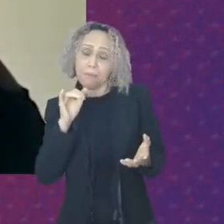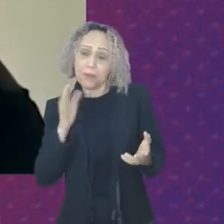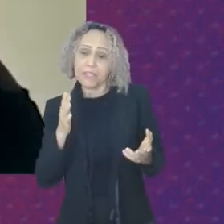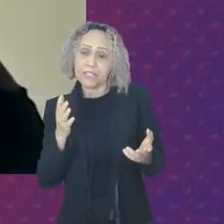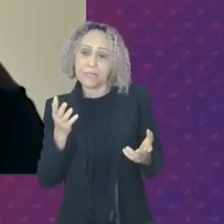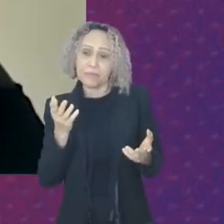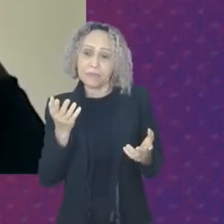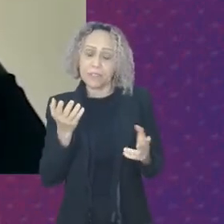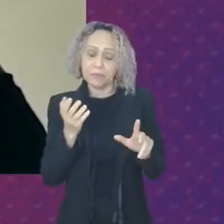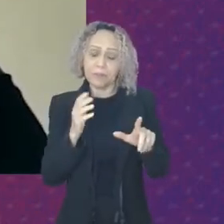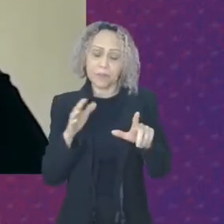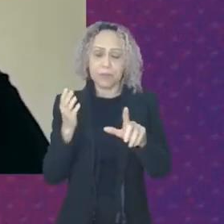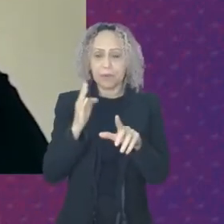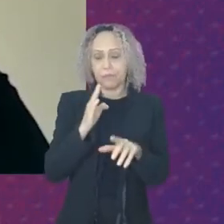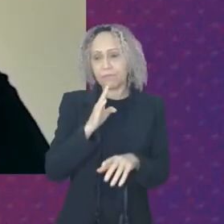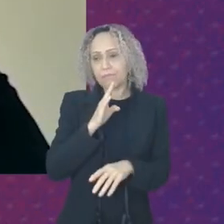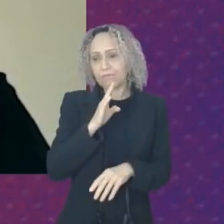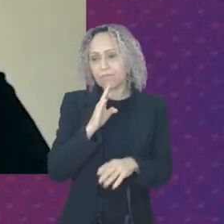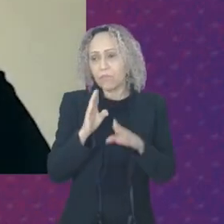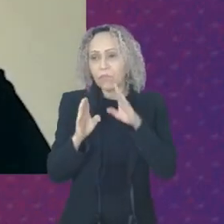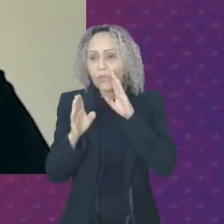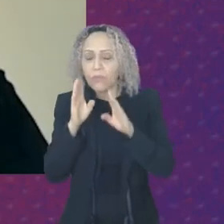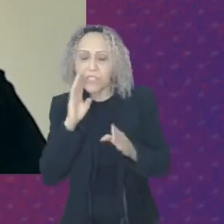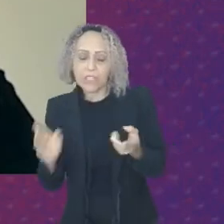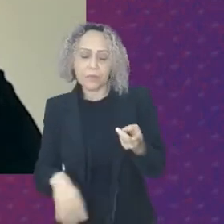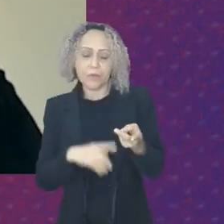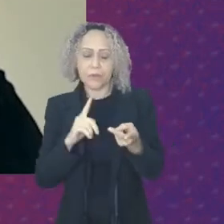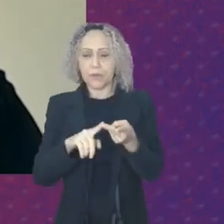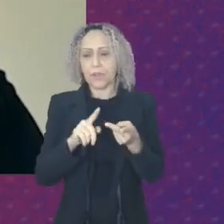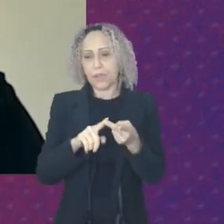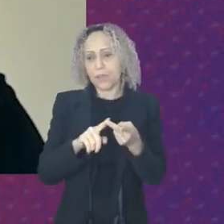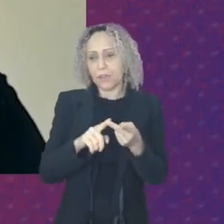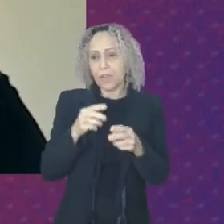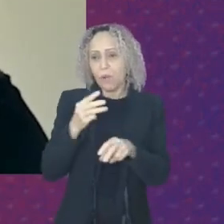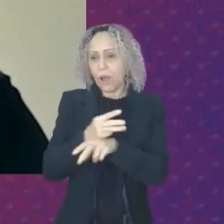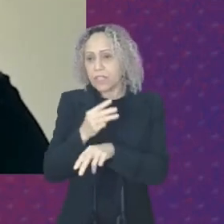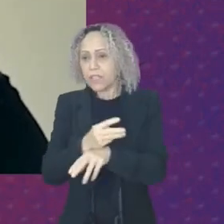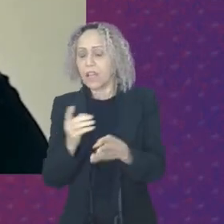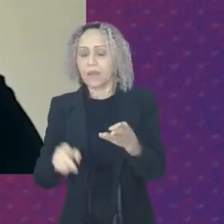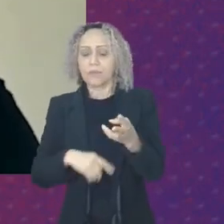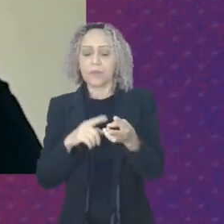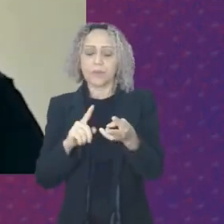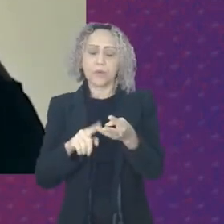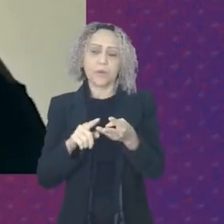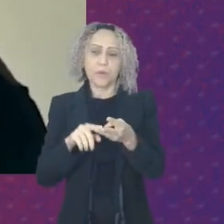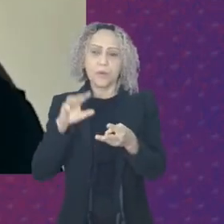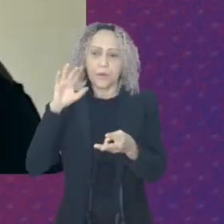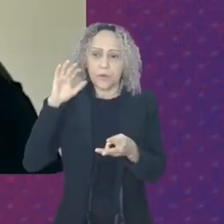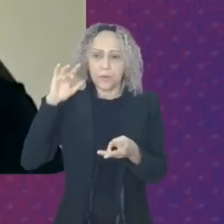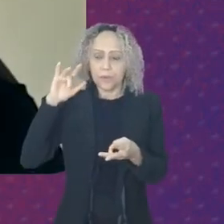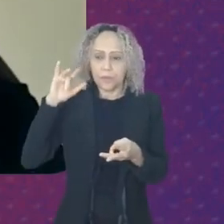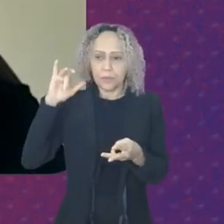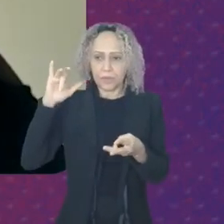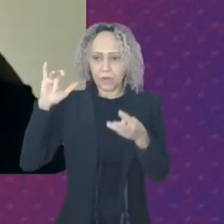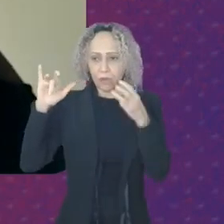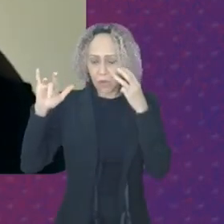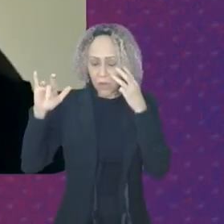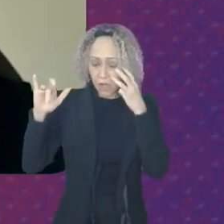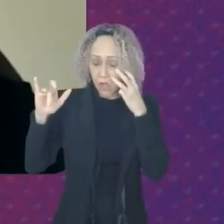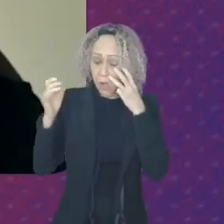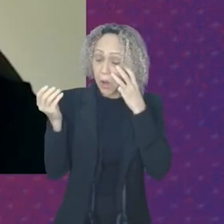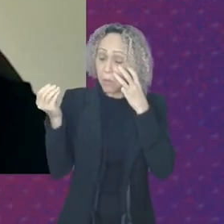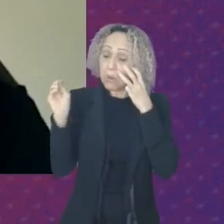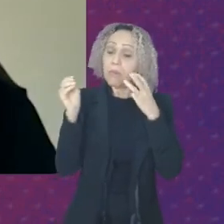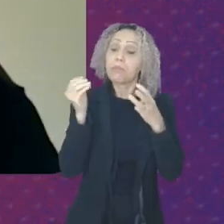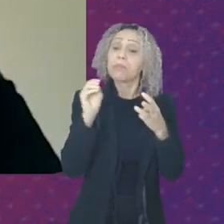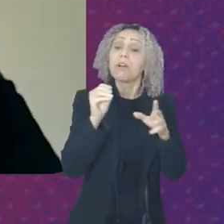no seu WhatsApp, um card com várias informações e que traga um bom texto. Isso depende do seu público,